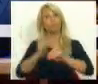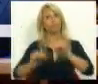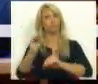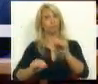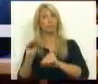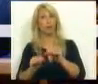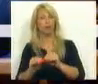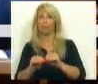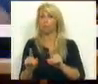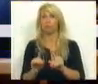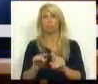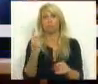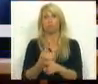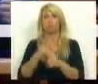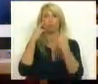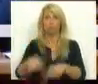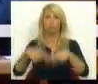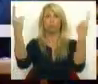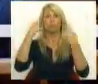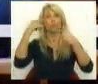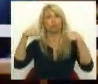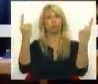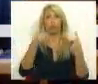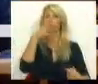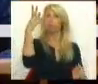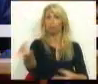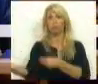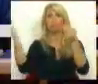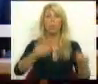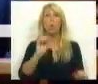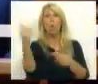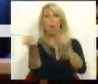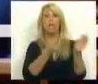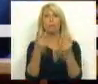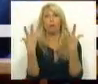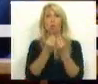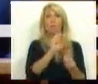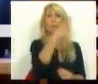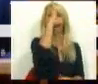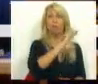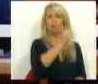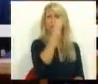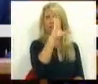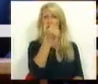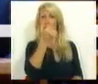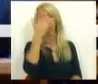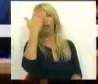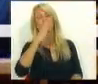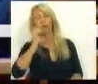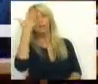apresentou publicamente ou nos debates quinzenais com o Primeiro-Ministro o PS avançará agora com medidas alternativas